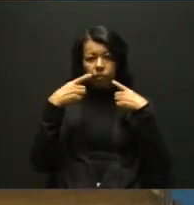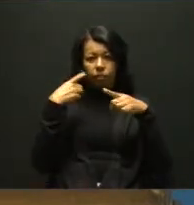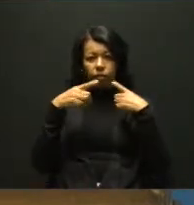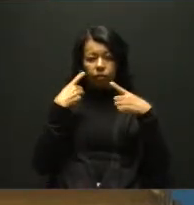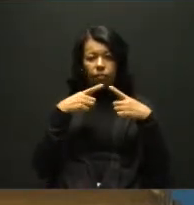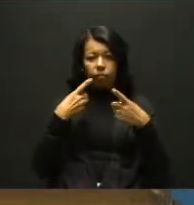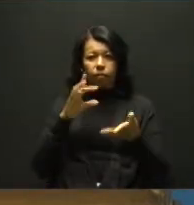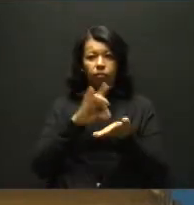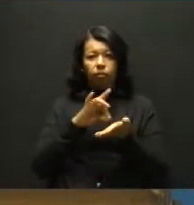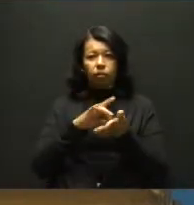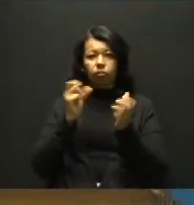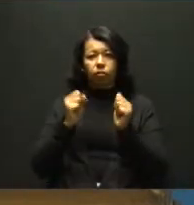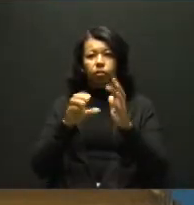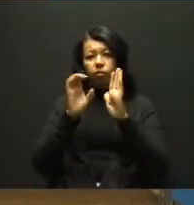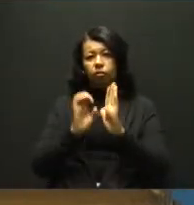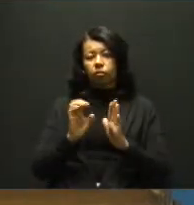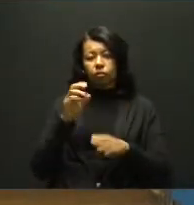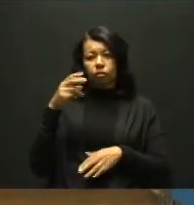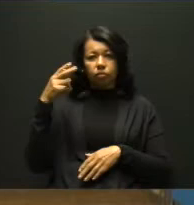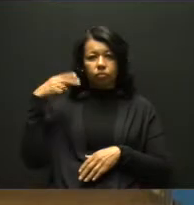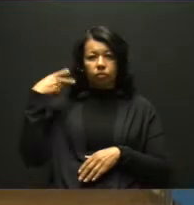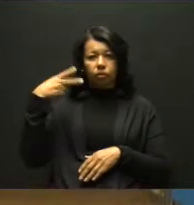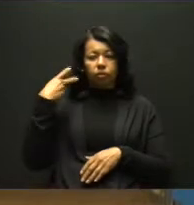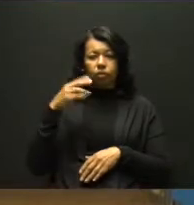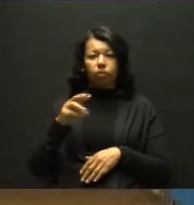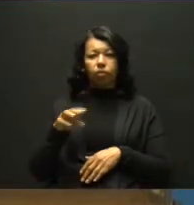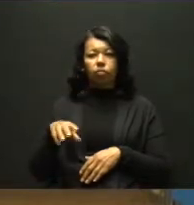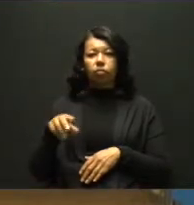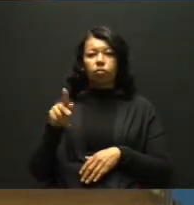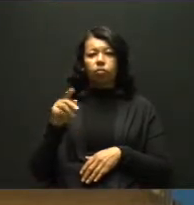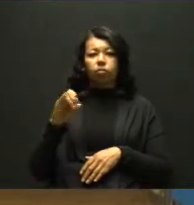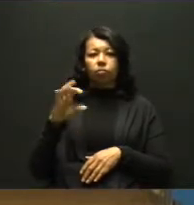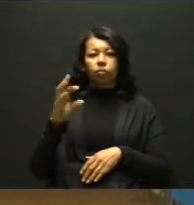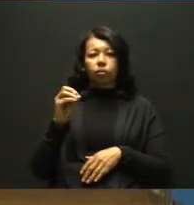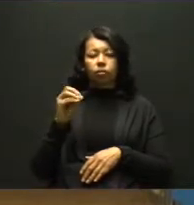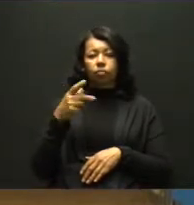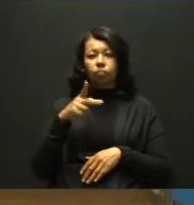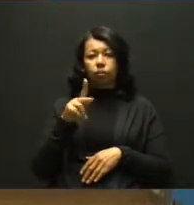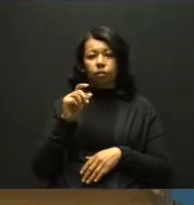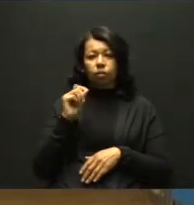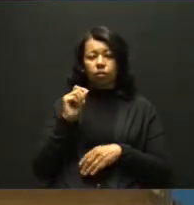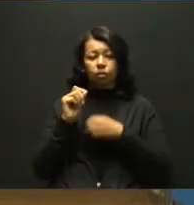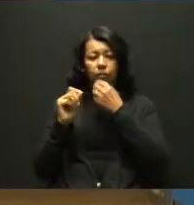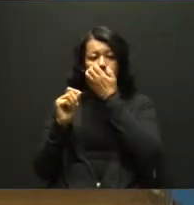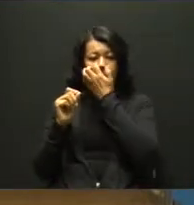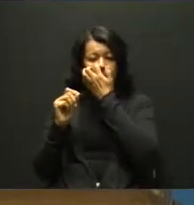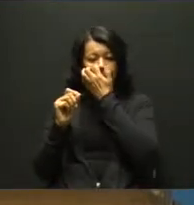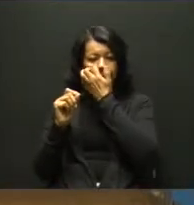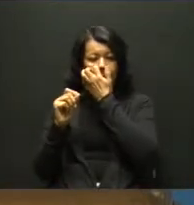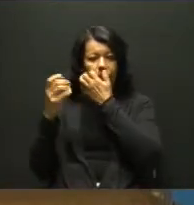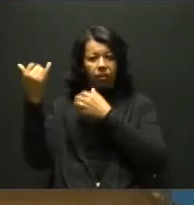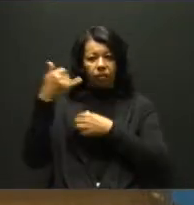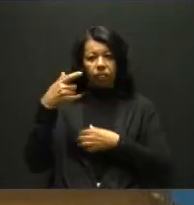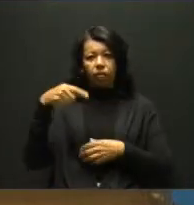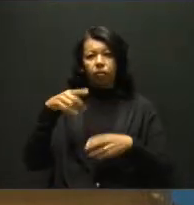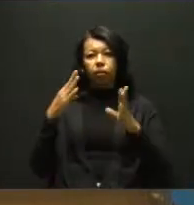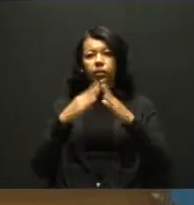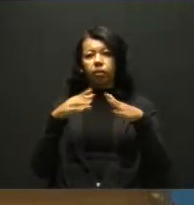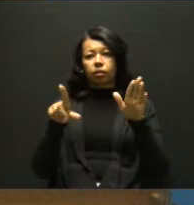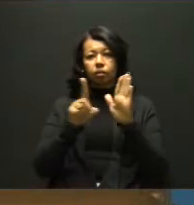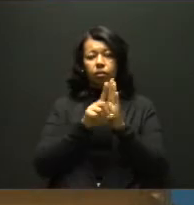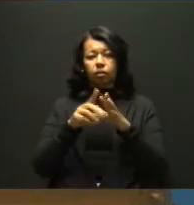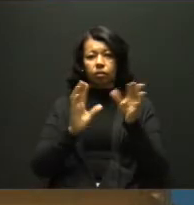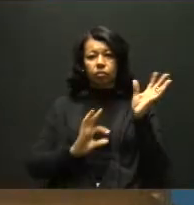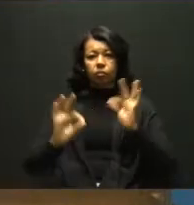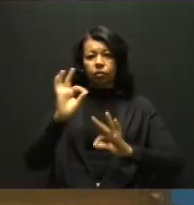do poder executivo vereador wilson pinho mande para esta casa de leis aí